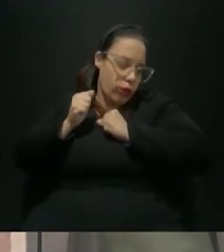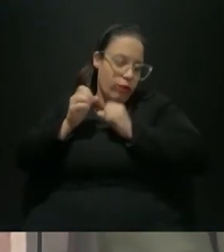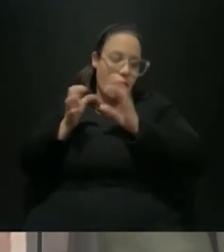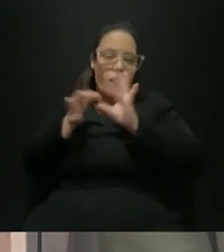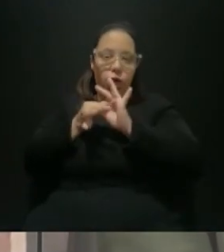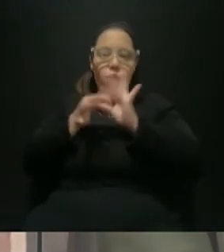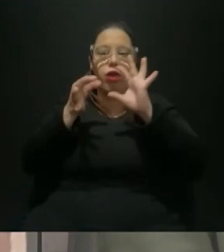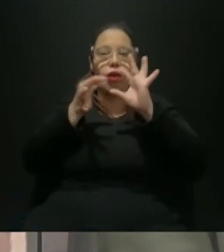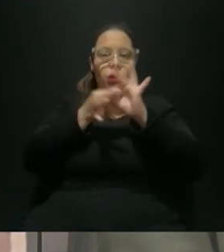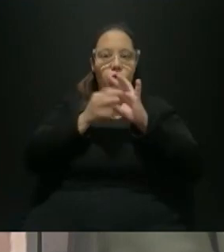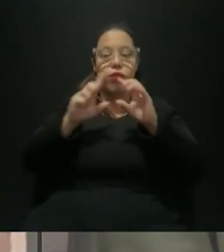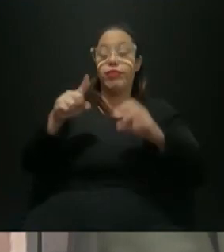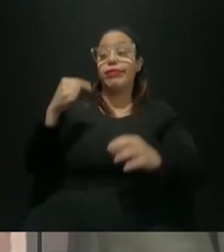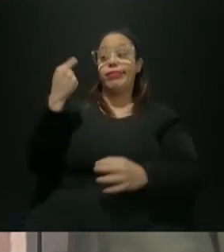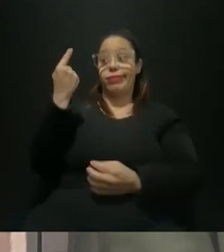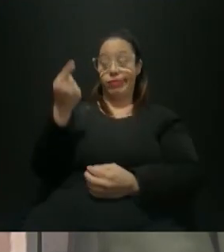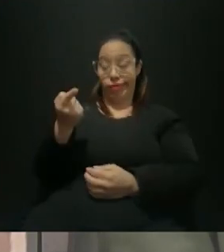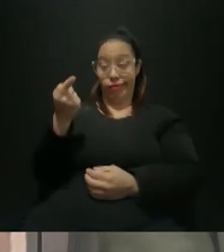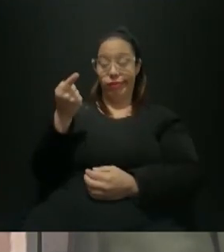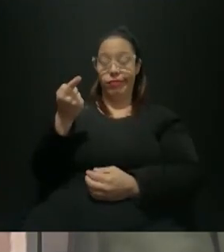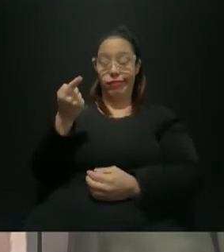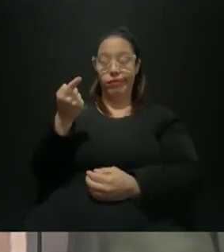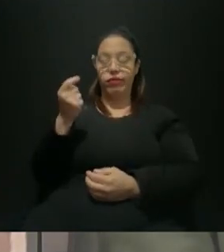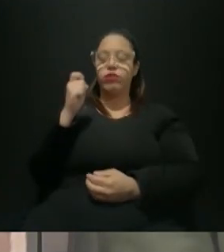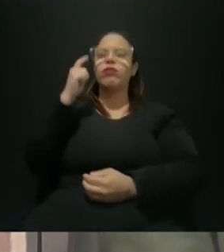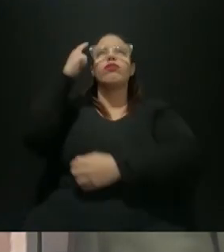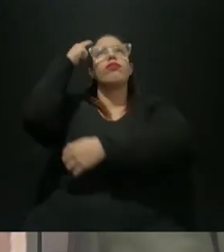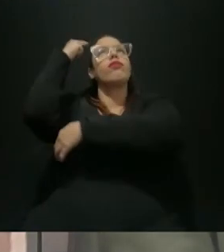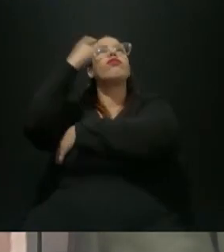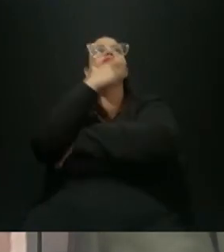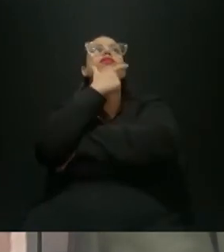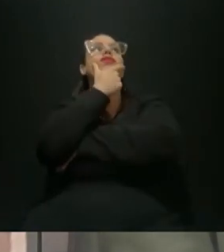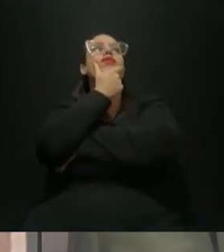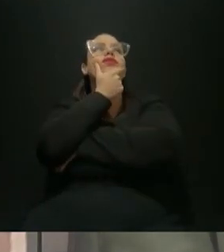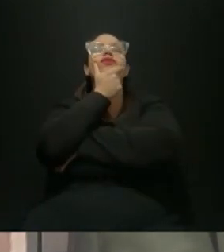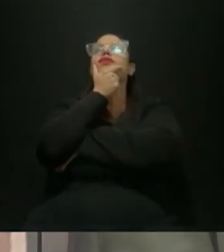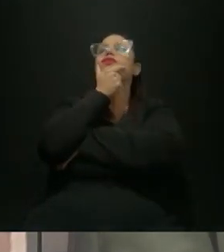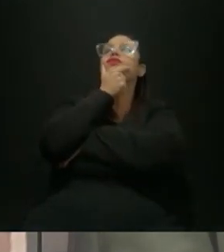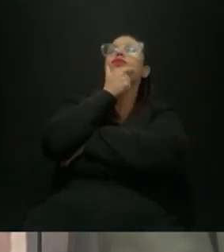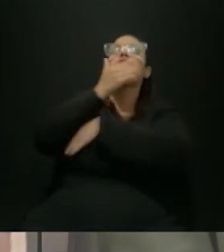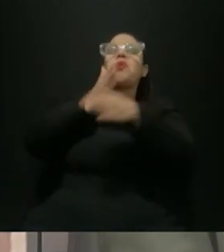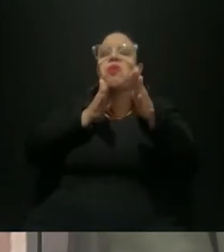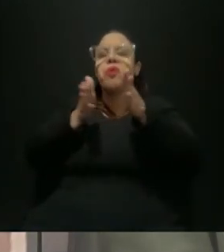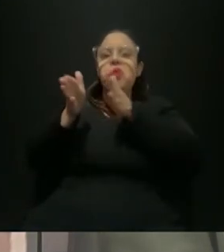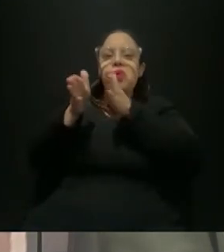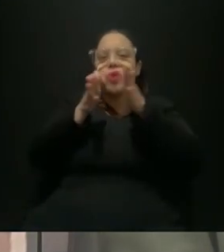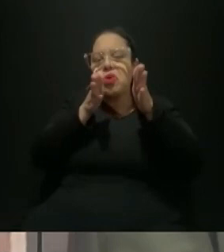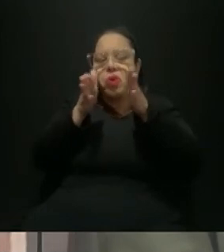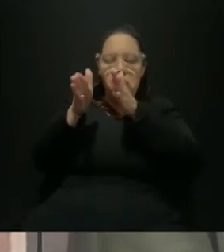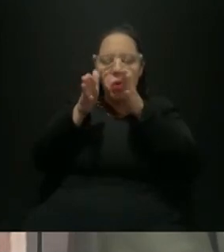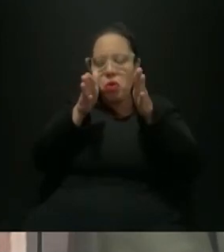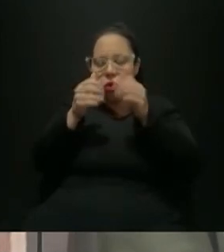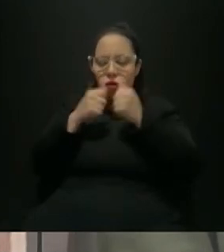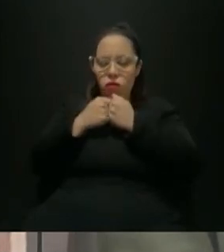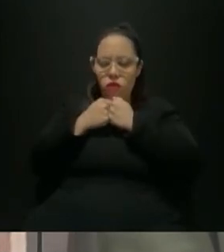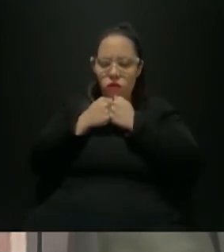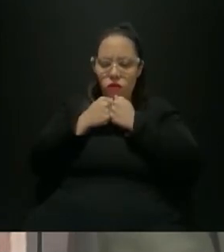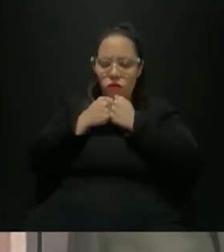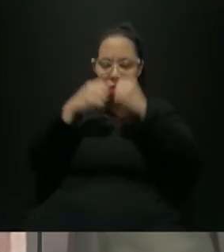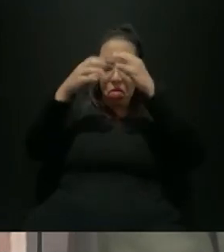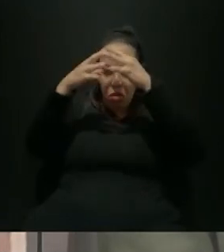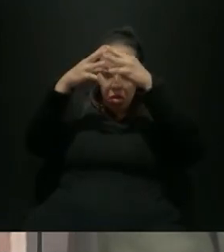outras formas. É como se a gente imaginasse o caminho da onde o cérebro